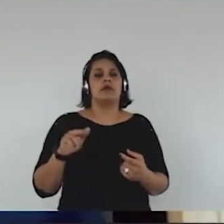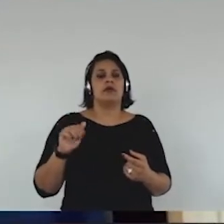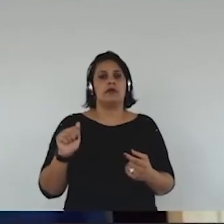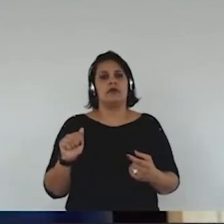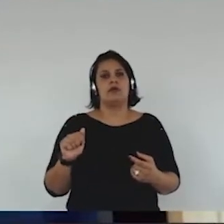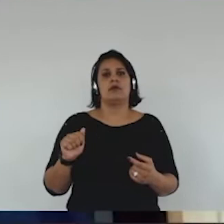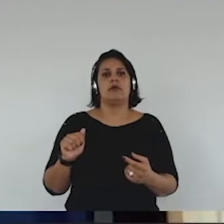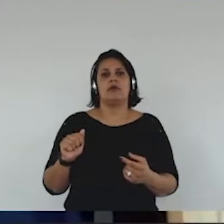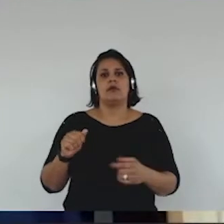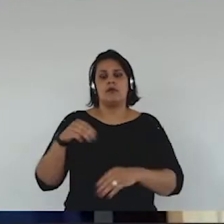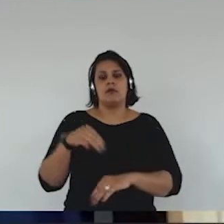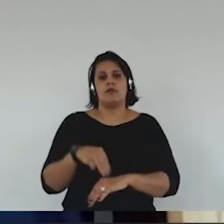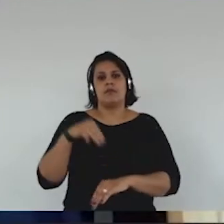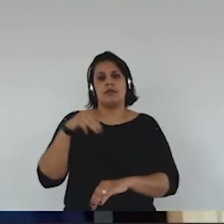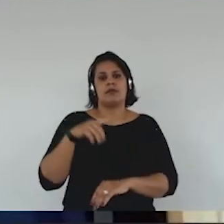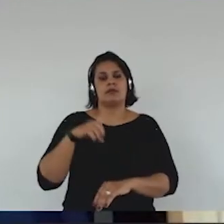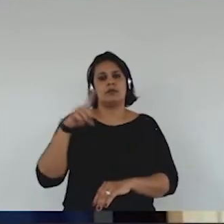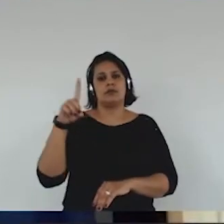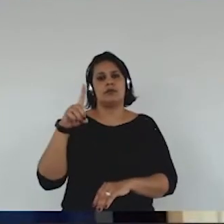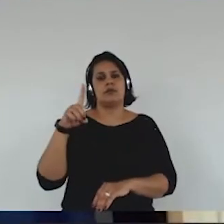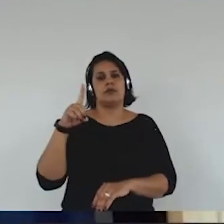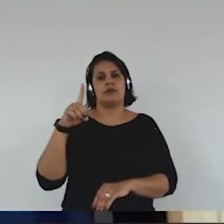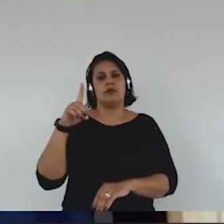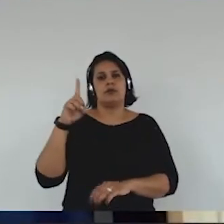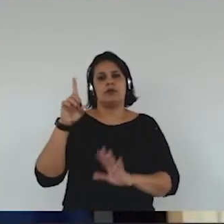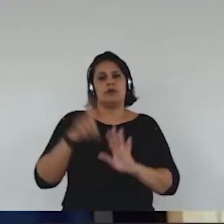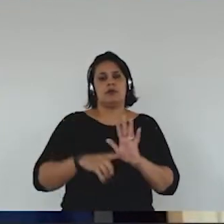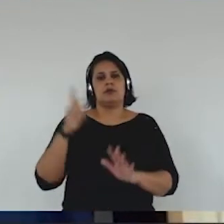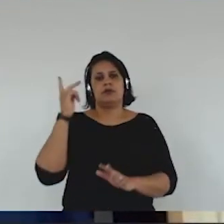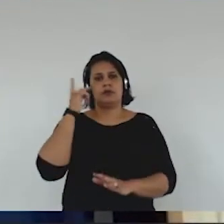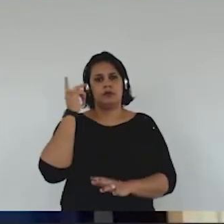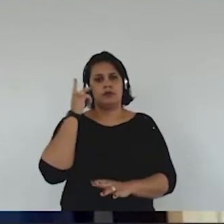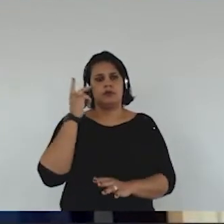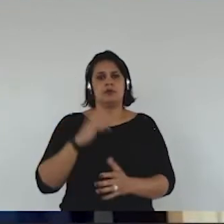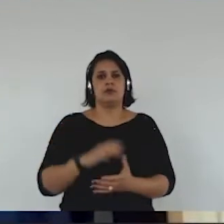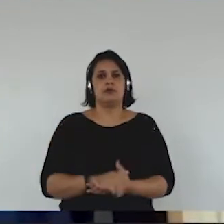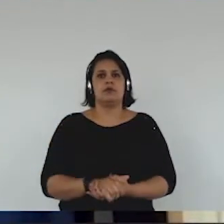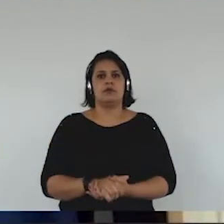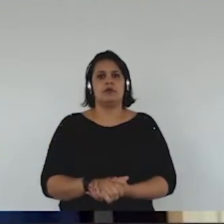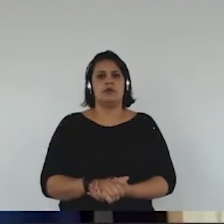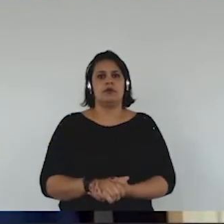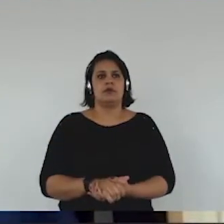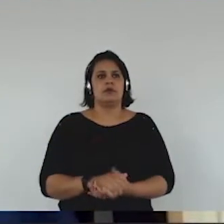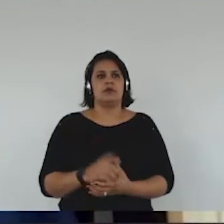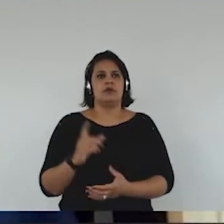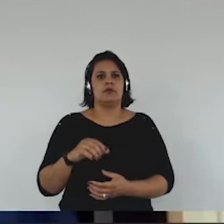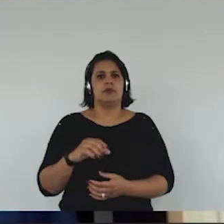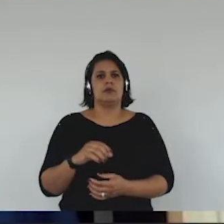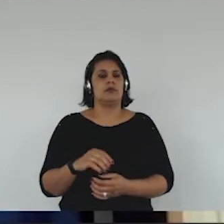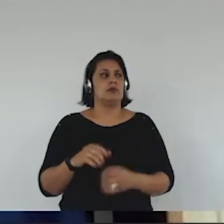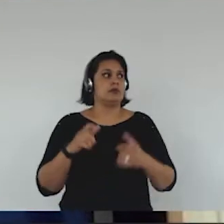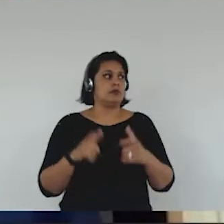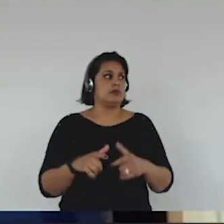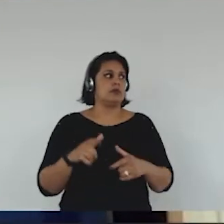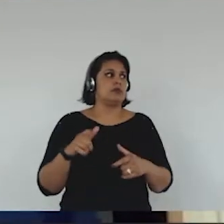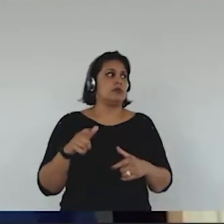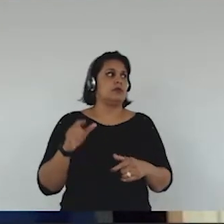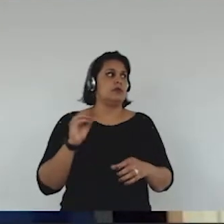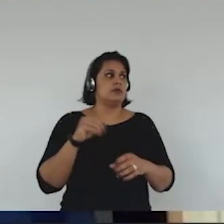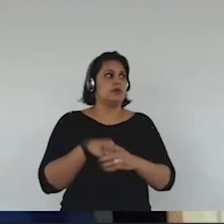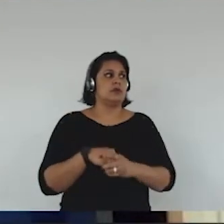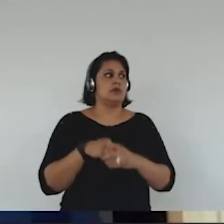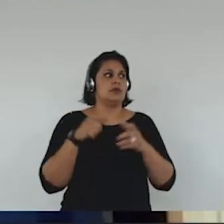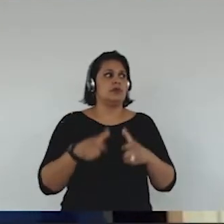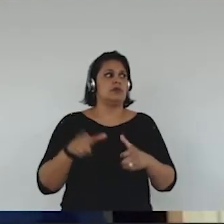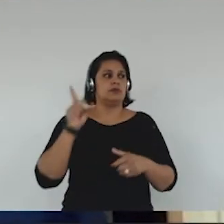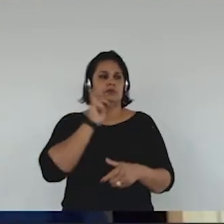doutora em Direito Internacional pela USP, professora do CEU Law School, ICCA Governing Board Member, é membro